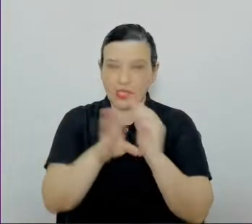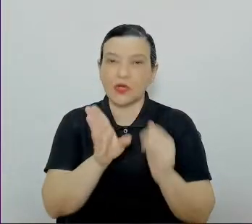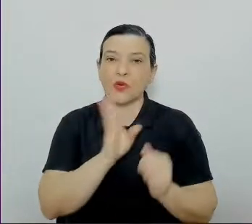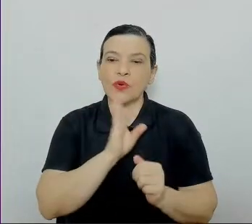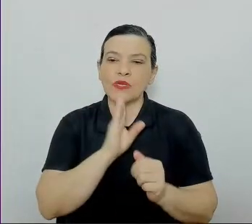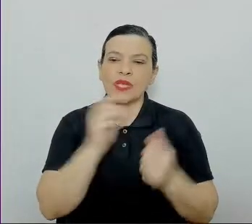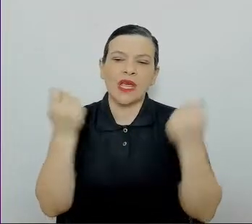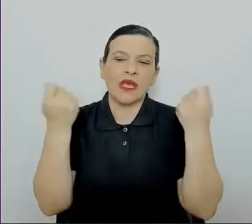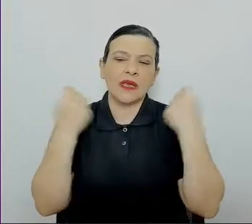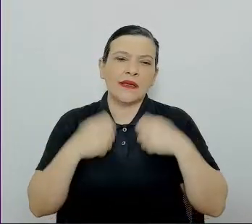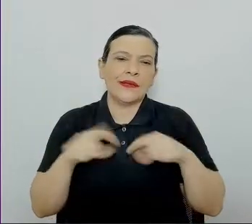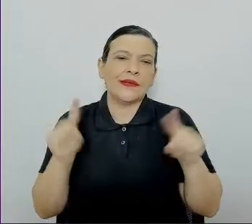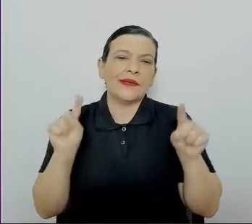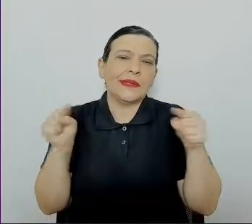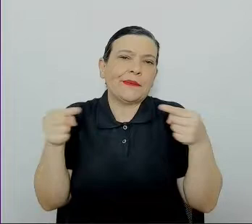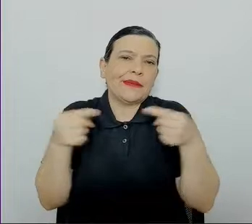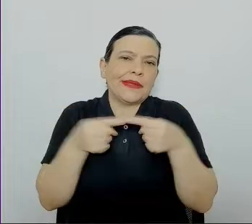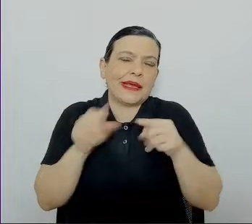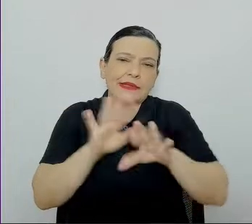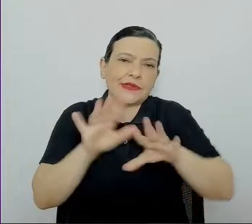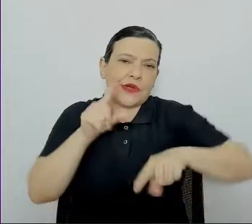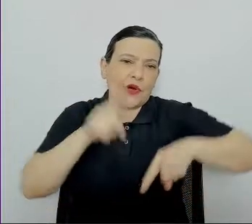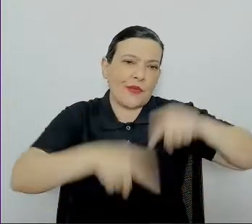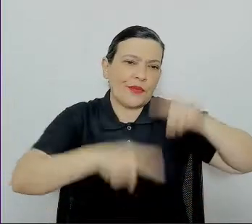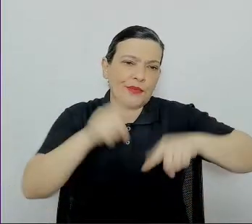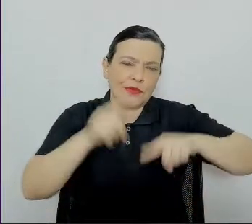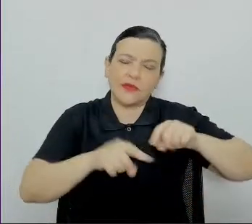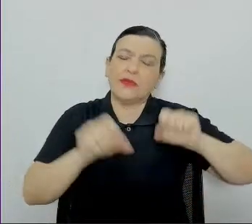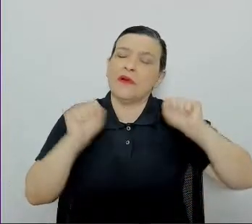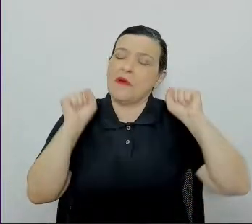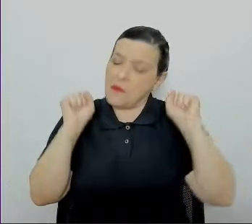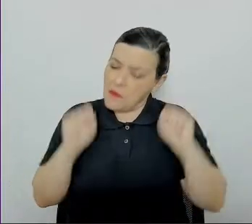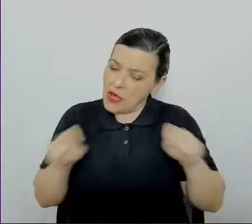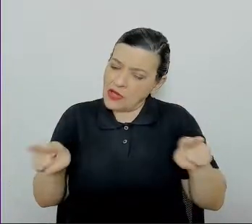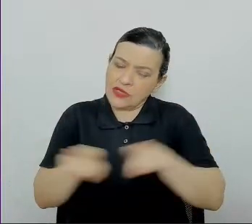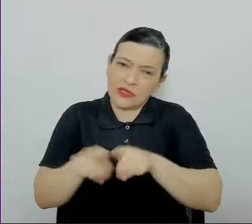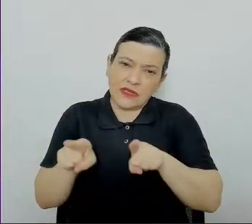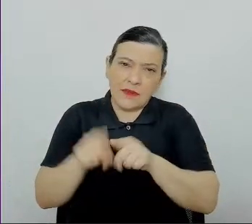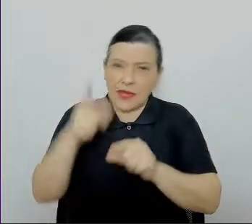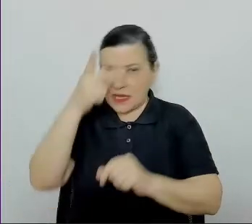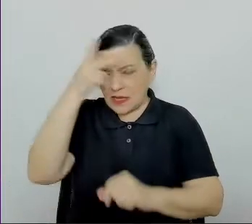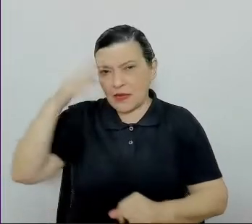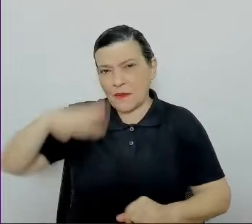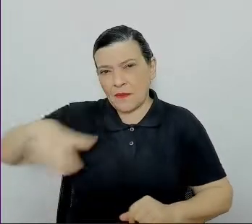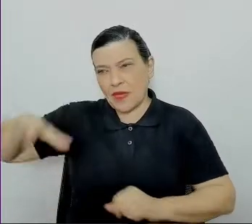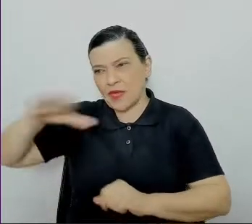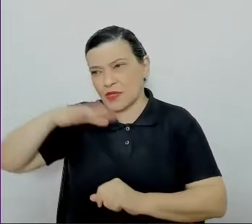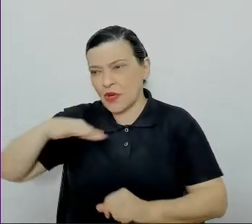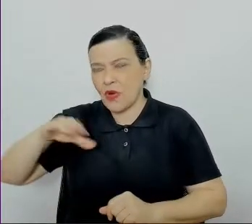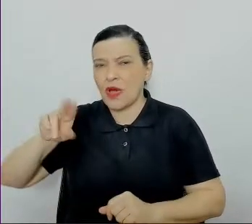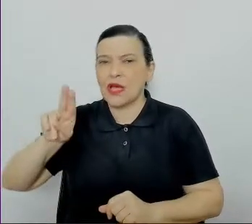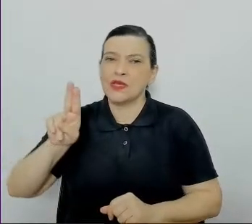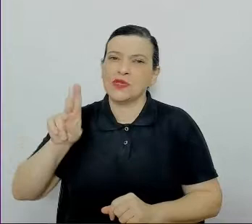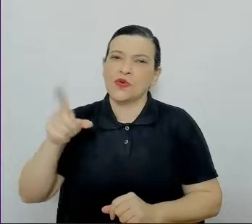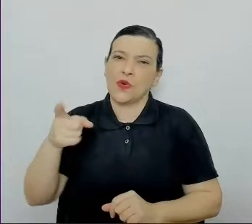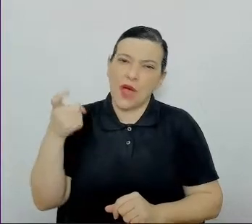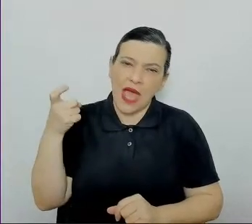só para gestores de produtos, né, para os product managers, pode ser também para pessoas de UX, para desenvolvedores de software, qualquer pessoa que esteja aqui